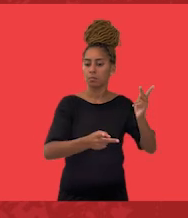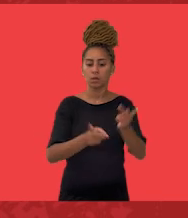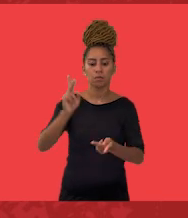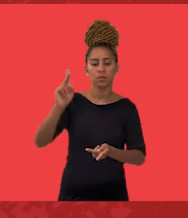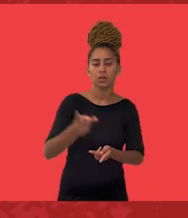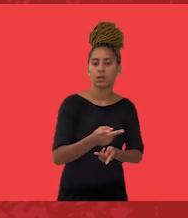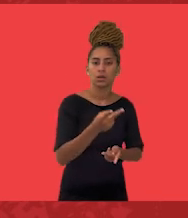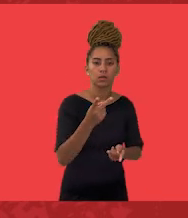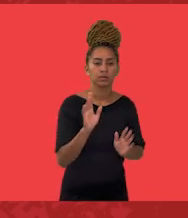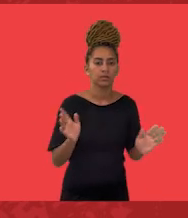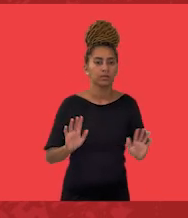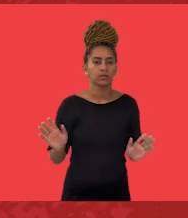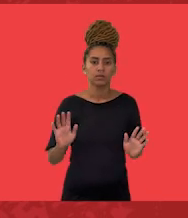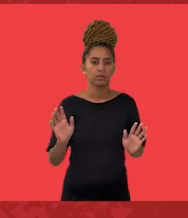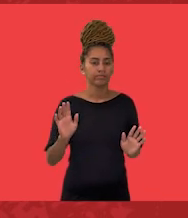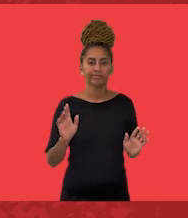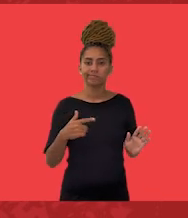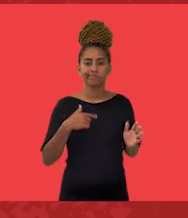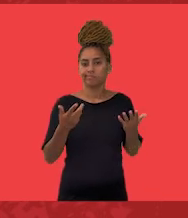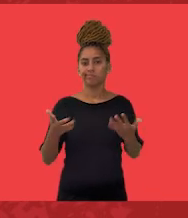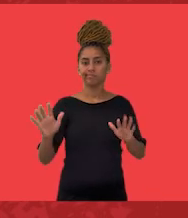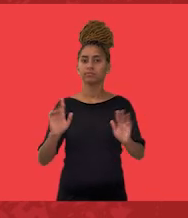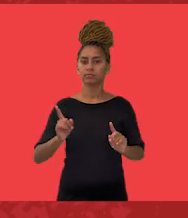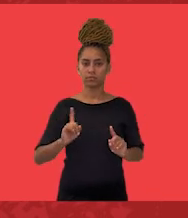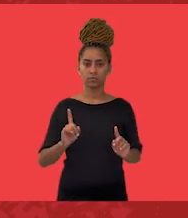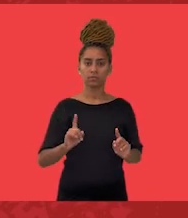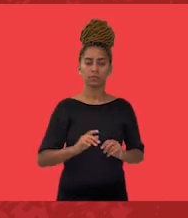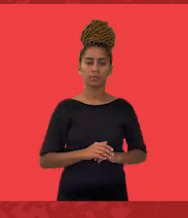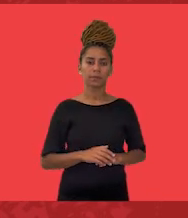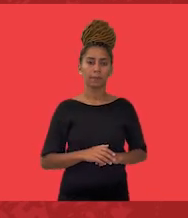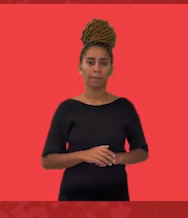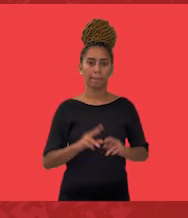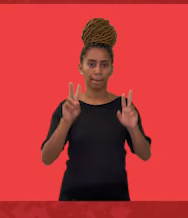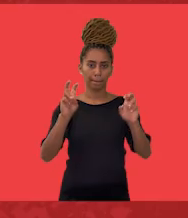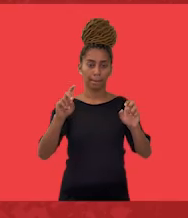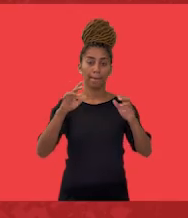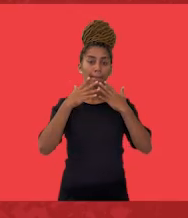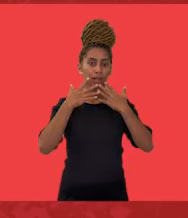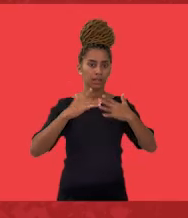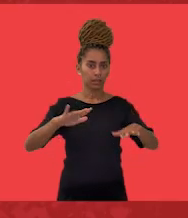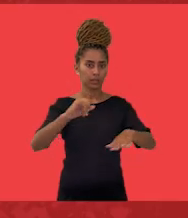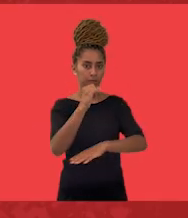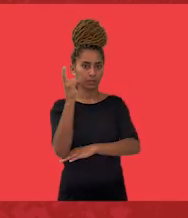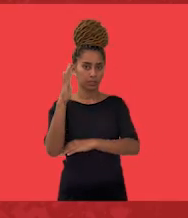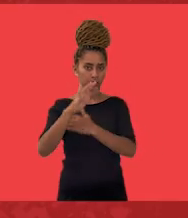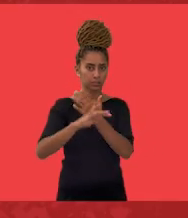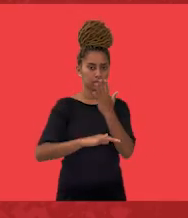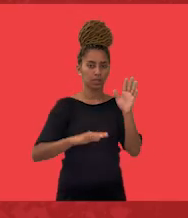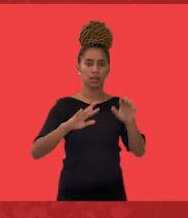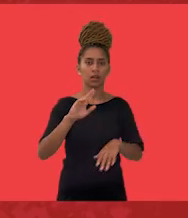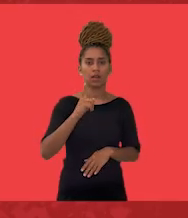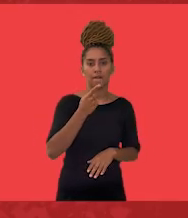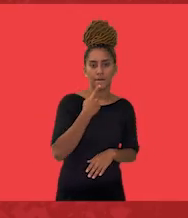pelo útero, a mim, adentrando a viela de um bairro em expansão para uma vida em